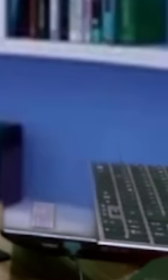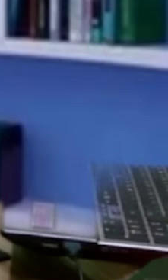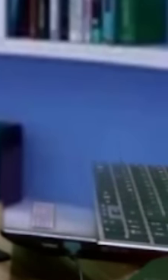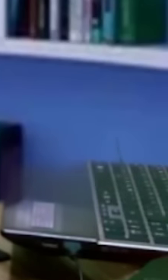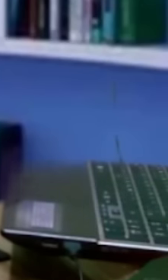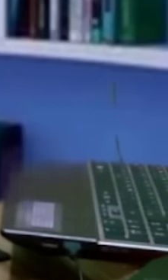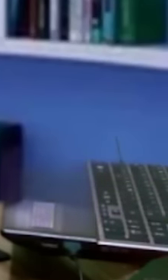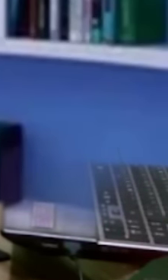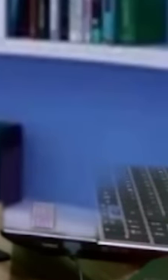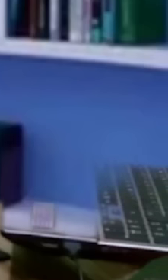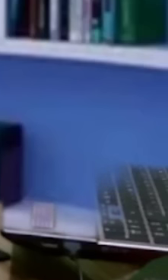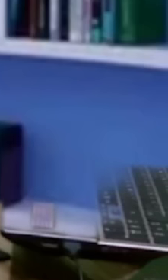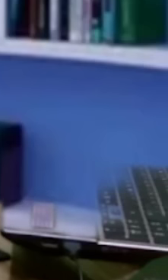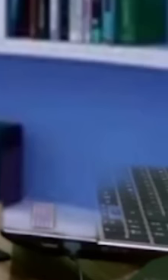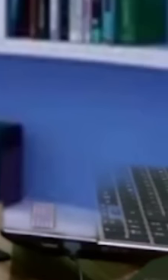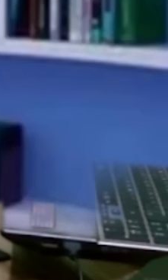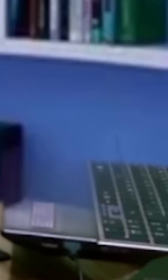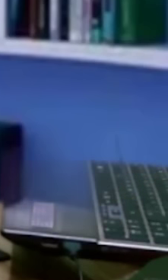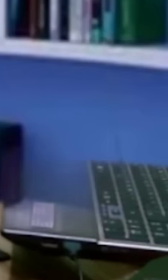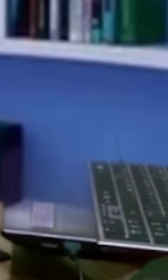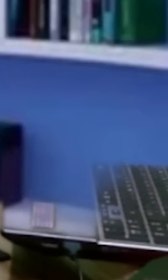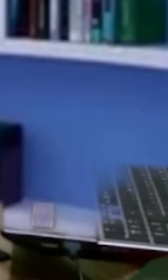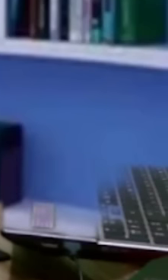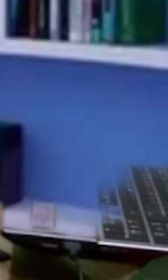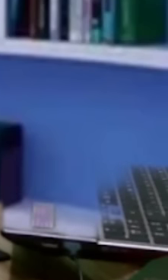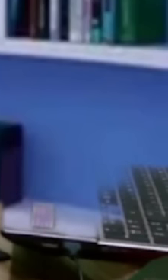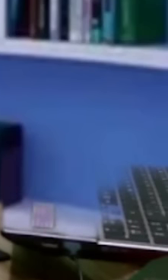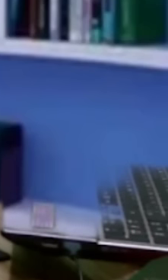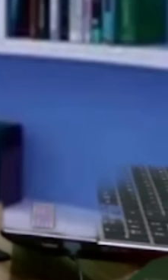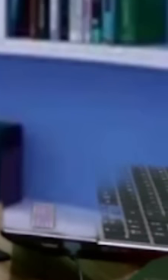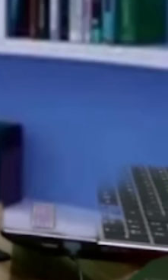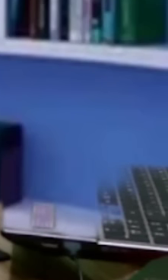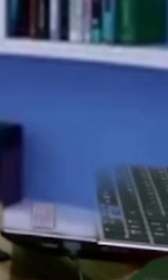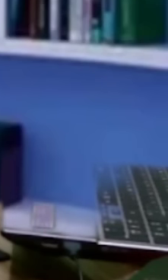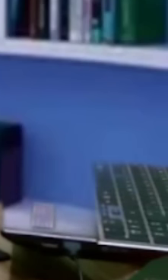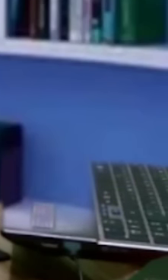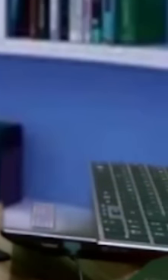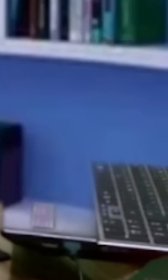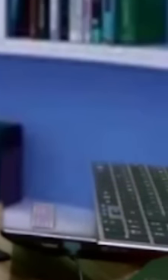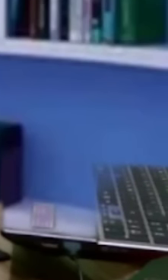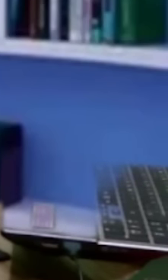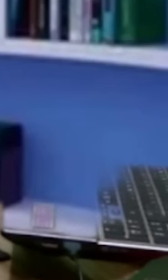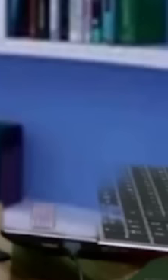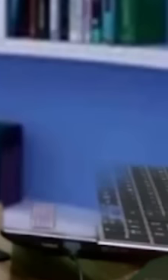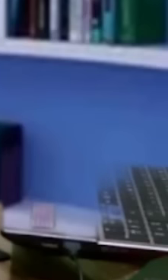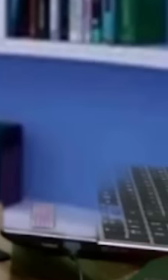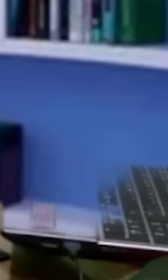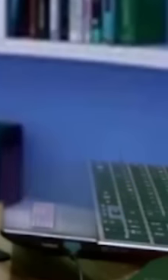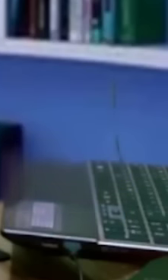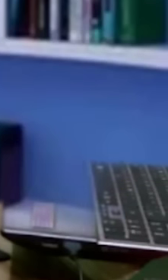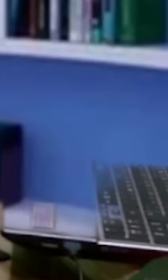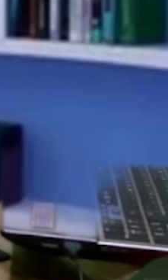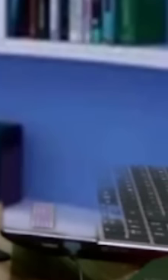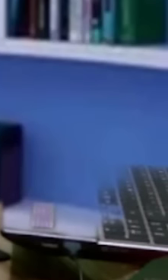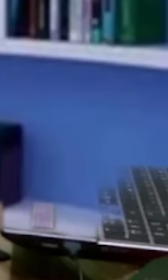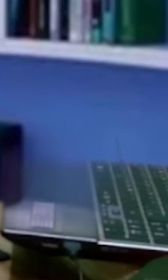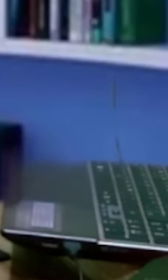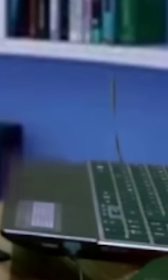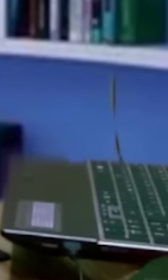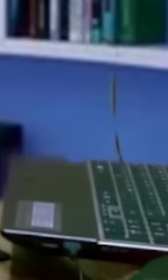próprio Lula. No final, até Luiz Inácio Lula da Silva elogiou o cara.